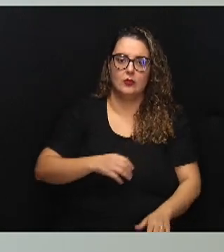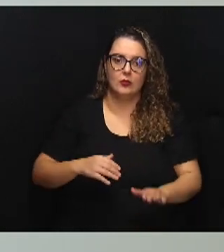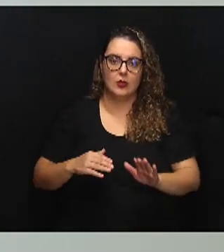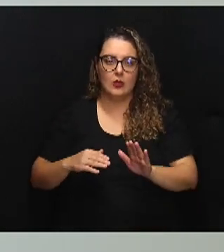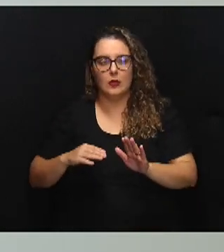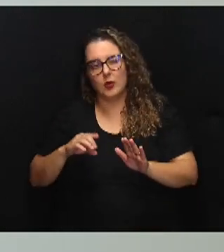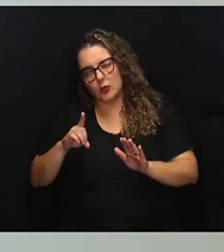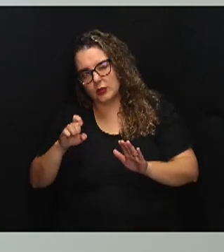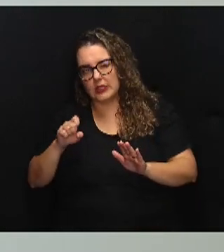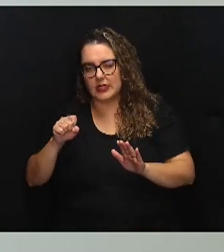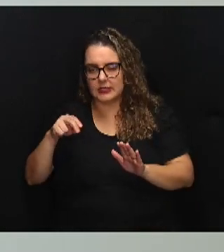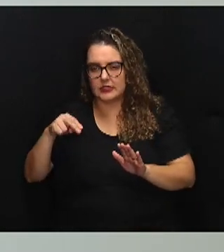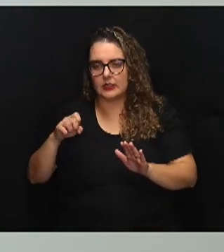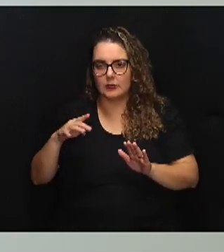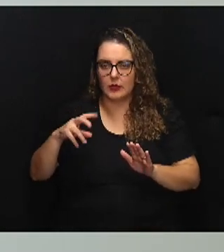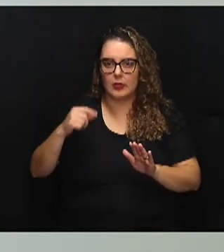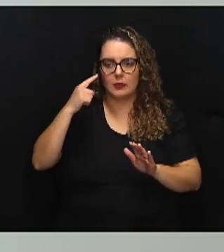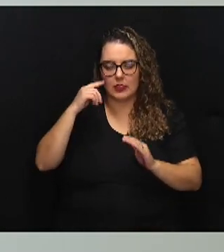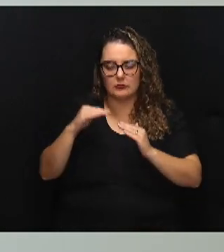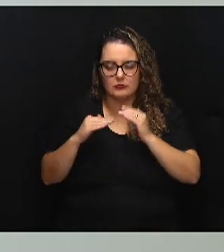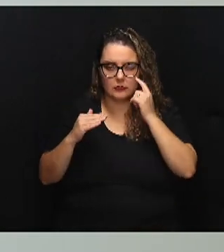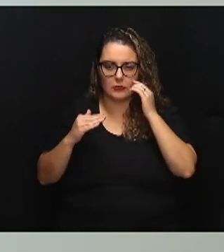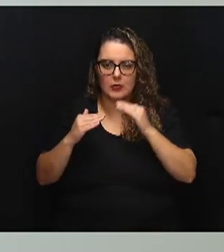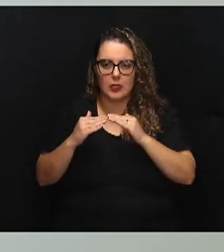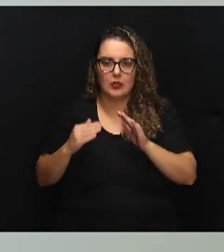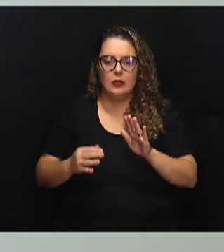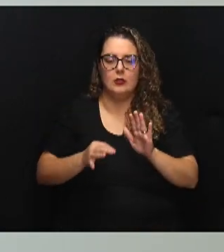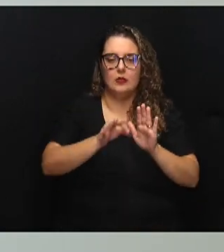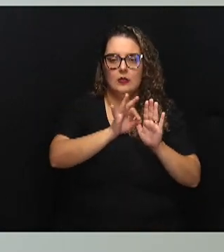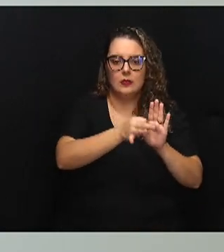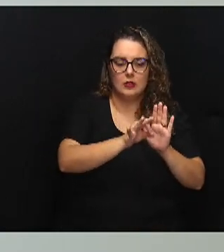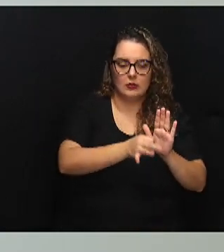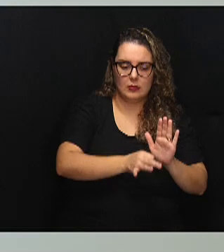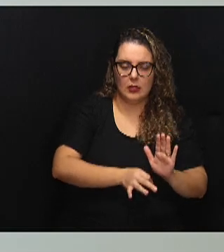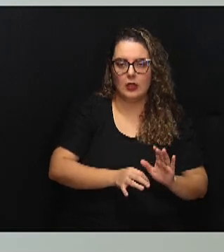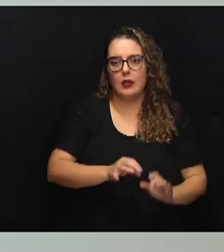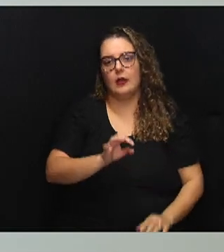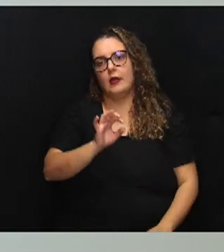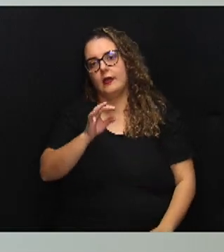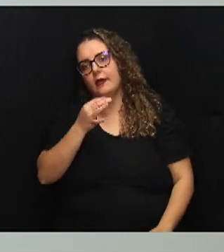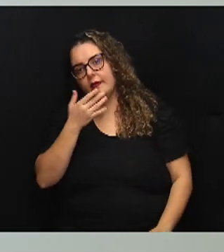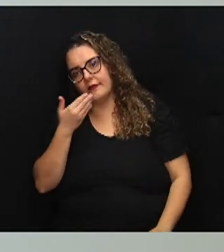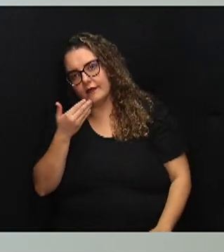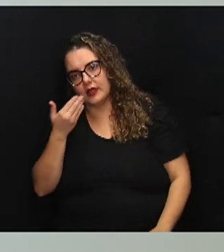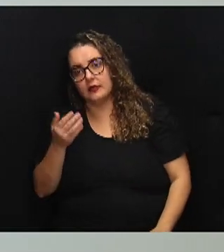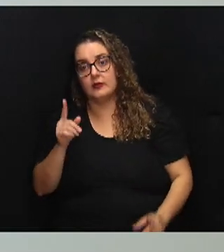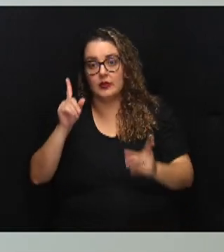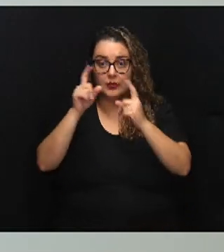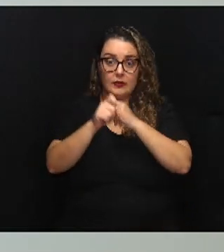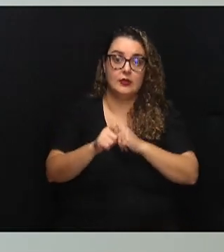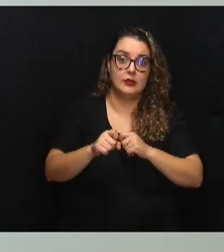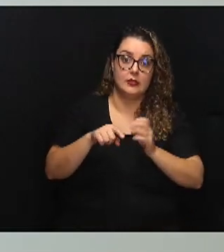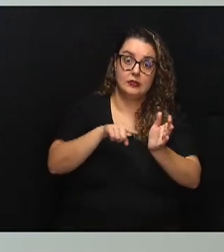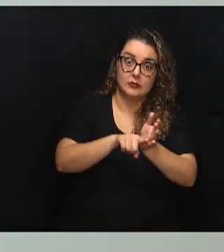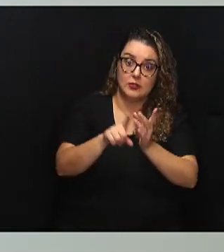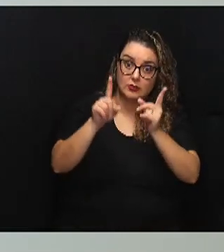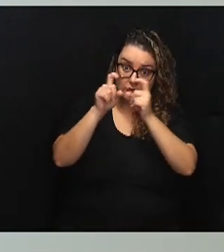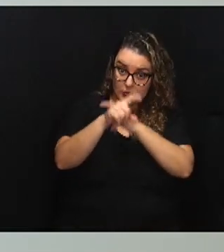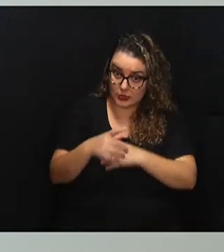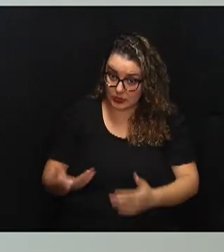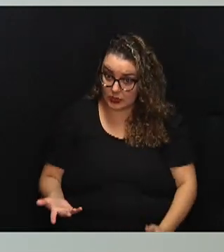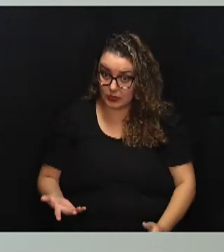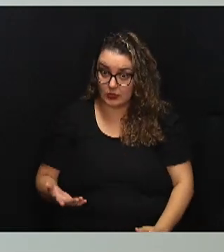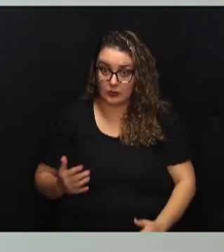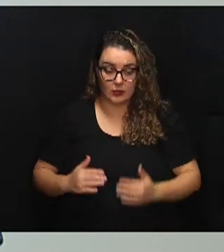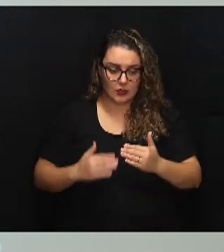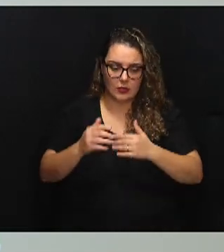ser mais coerente no sentido de vai acertar as questões fáceis, vai ter dificuldade nas questões difíceis, vai ter um desempenho que